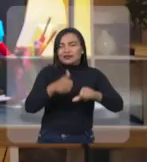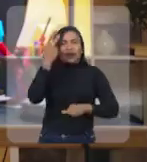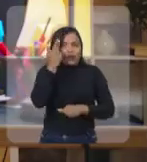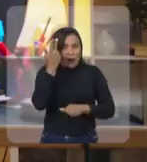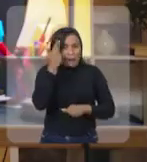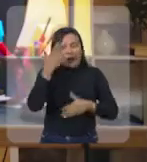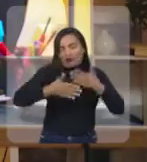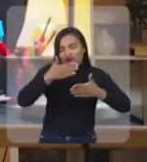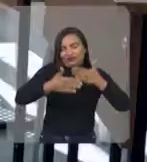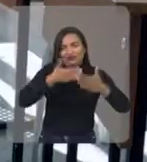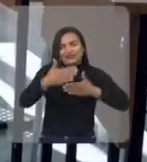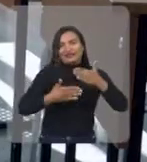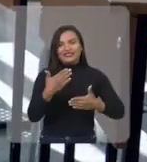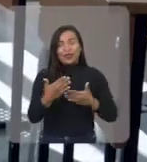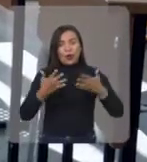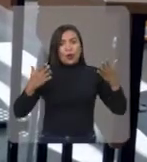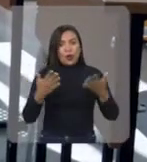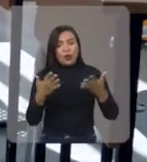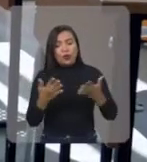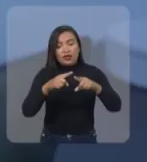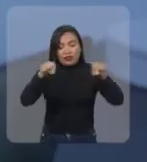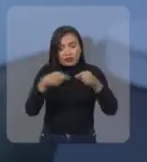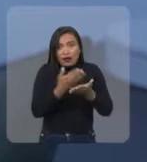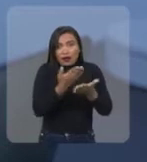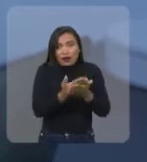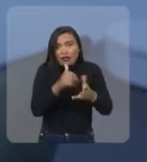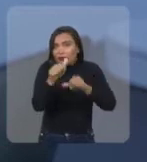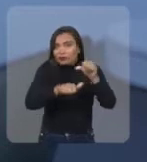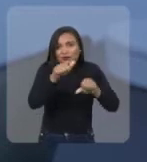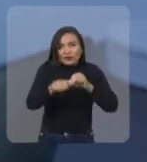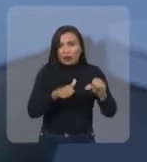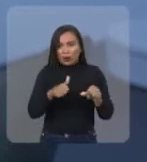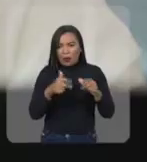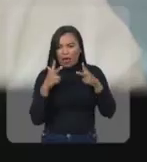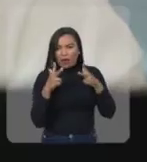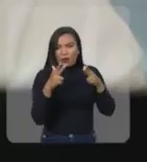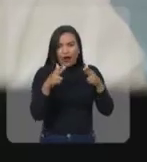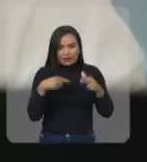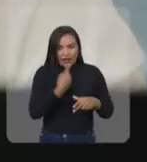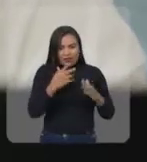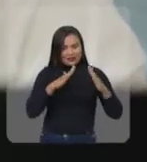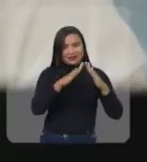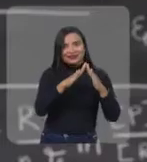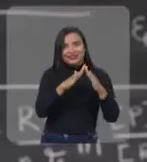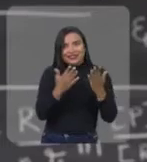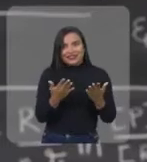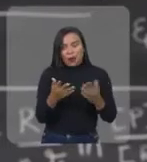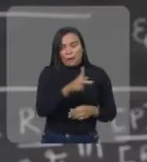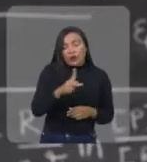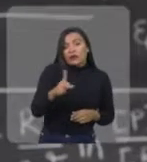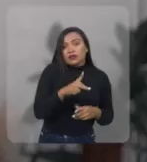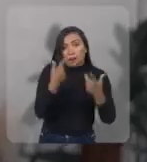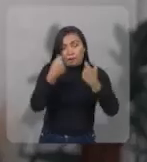evolução. Hoje, a sala de aula mudou e virou a nossa casa. Professores precisam se